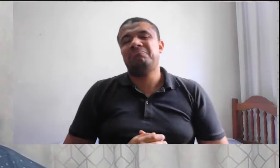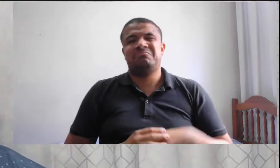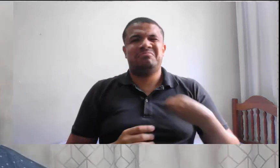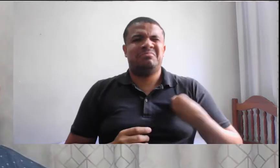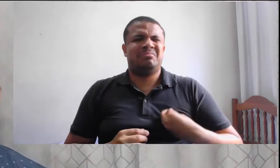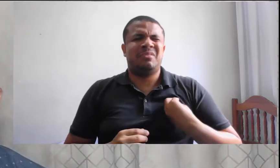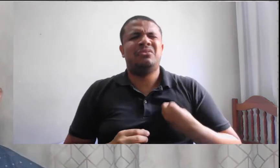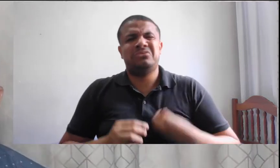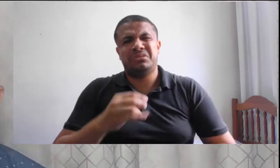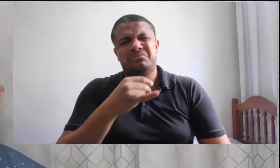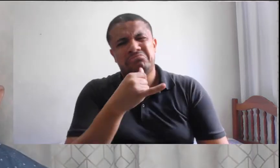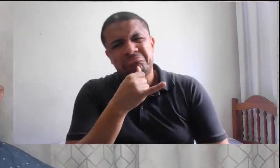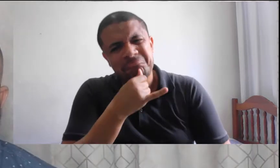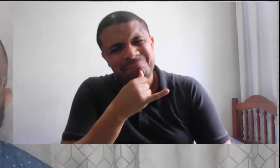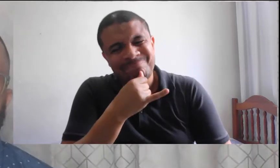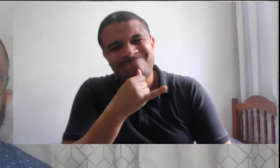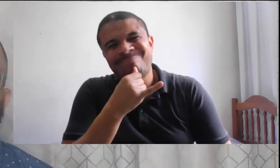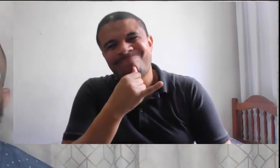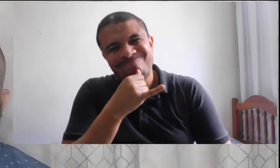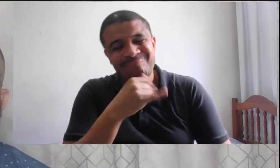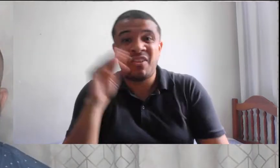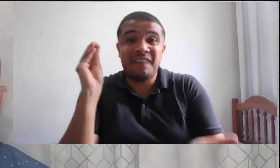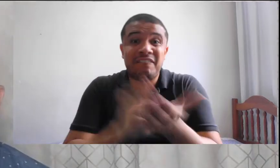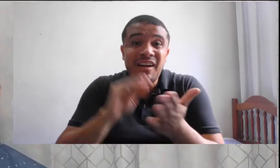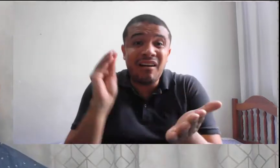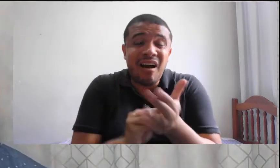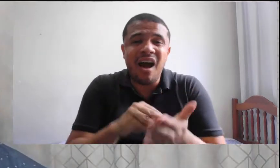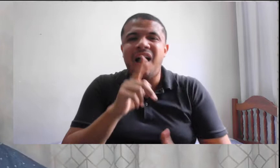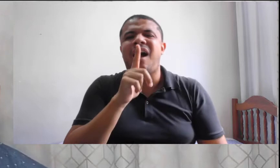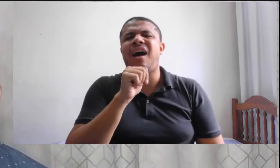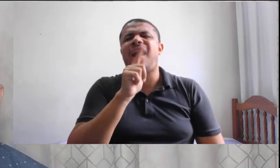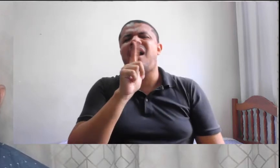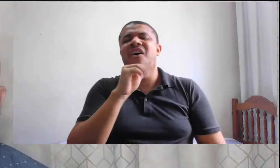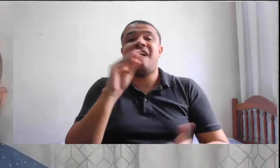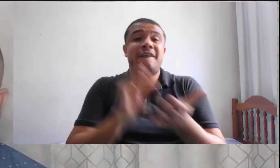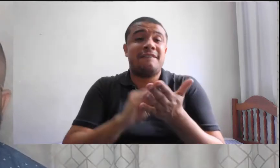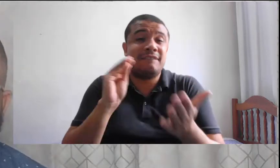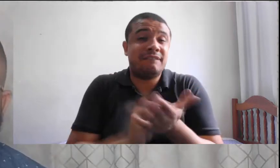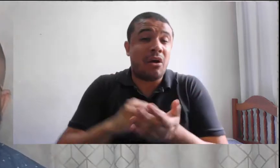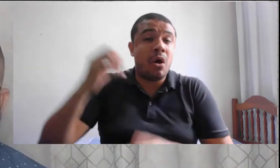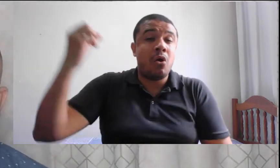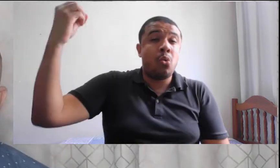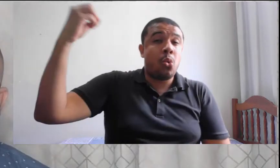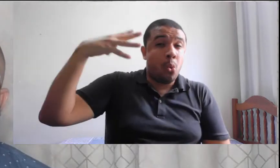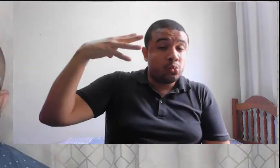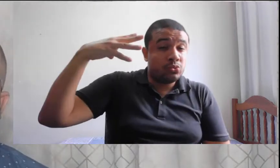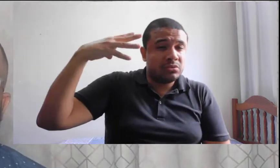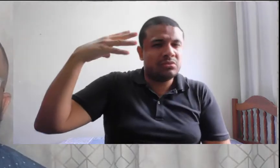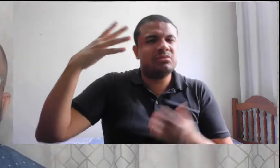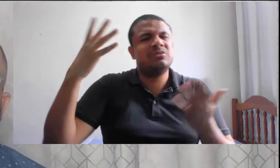Era uma vida triste. Faltava água em casa, faltava luz.